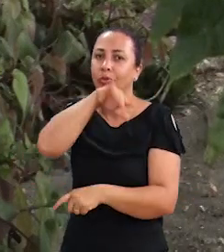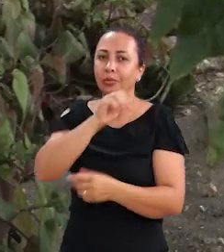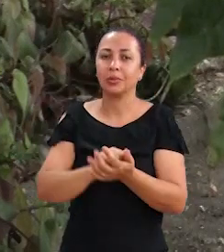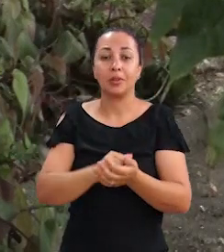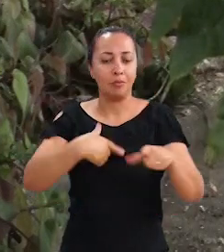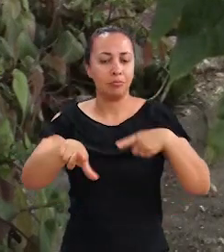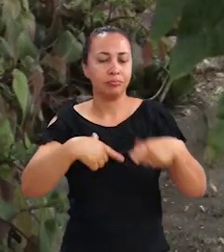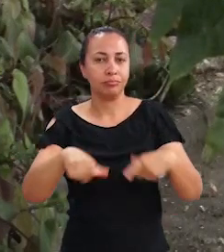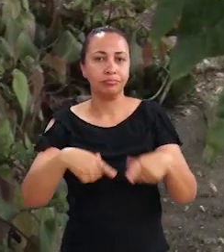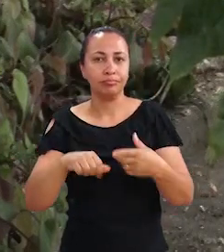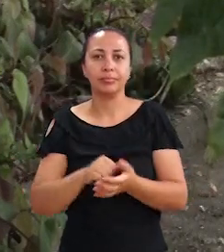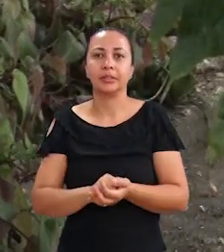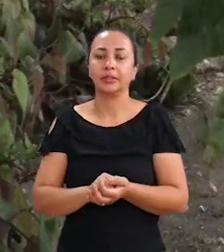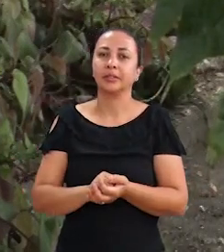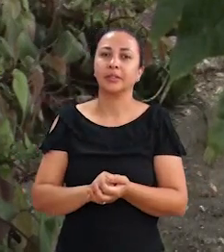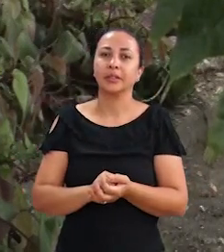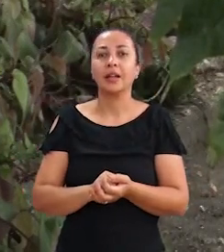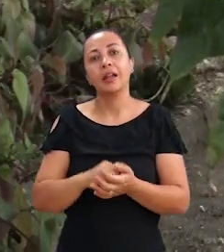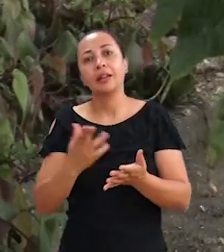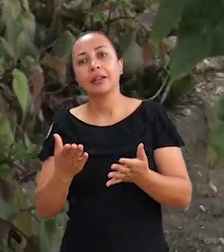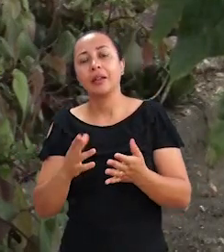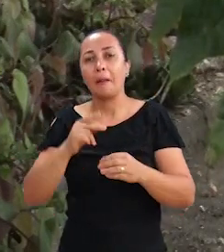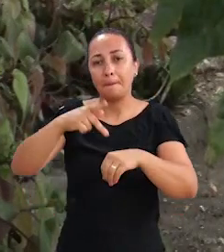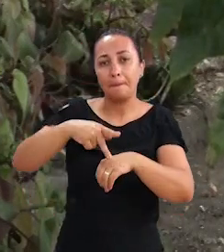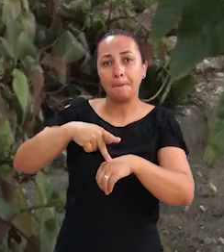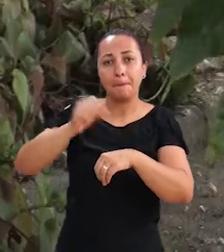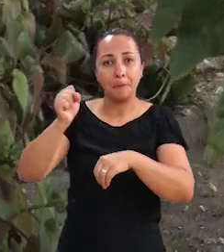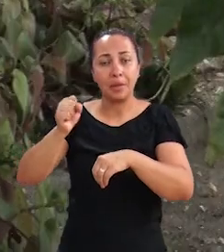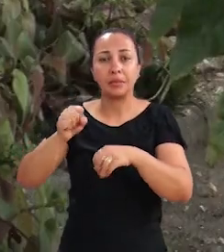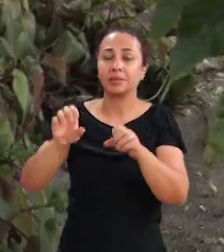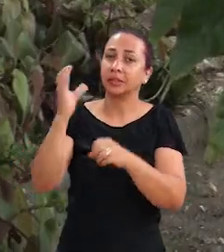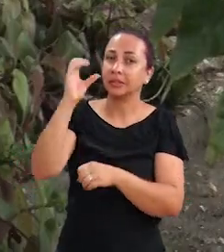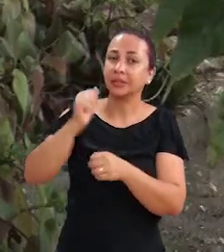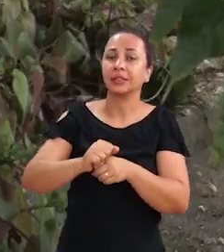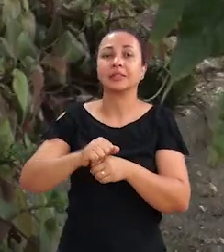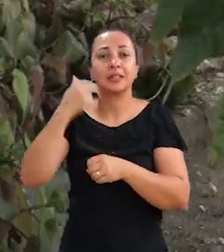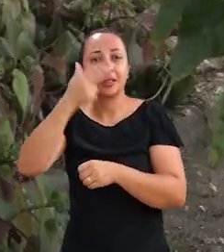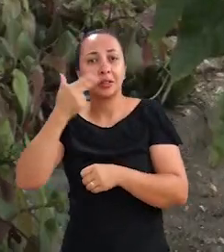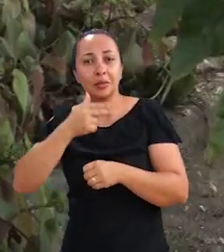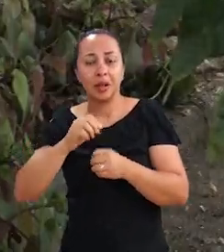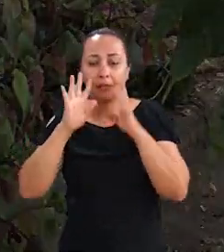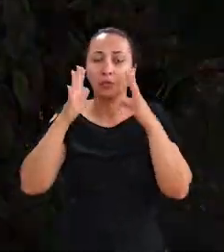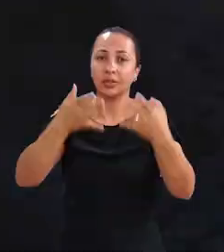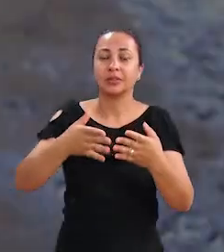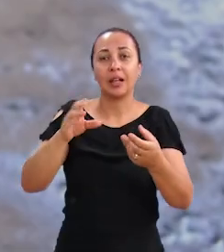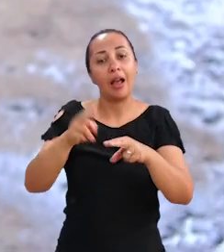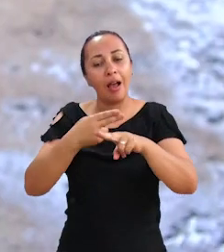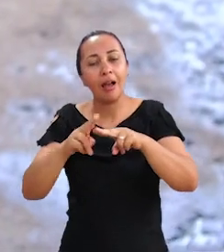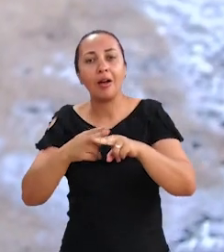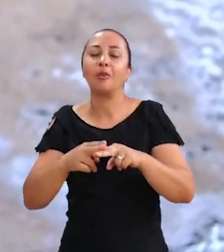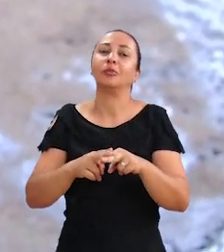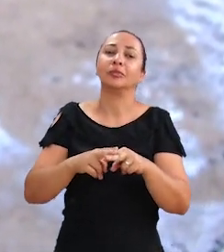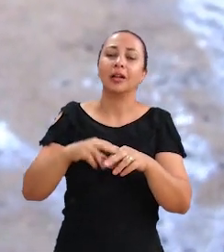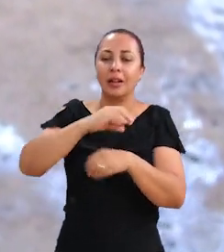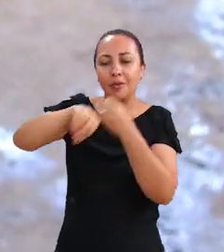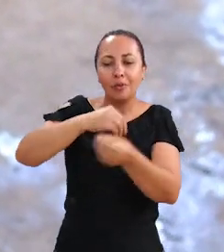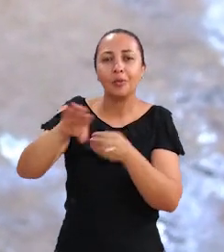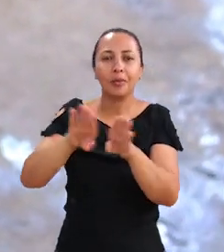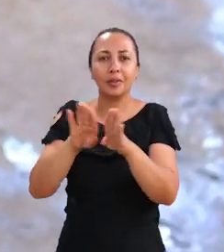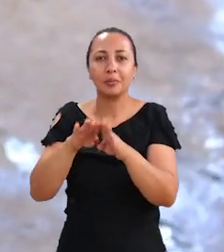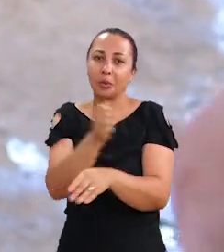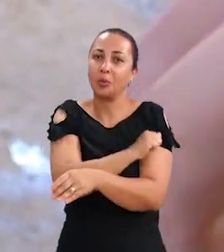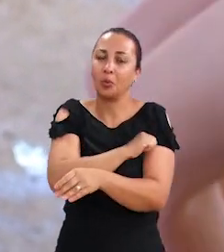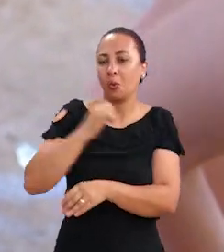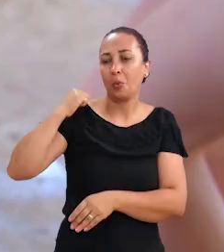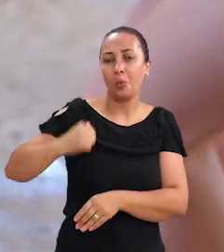também a essa formulação, adicionando o leite de outras espécies, né? A gente começou a trabalhar com leite de cabra, né?